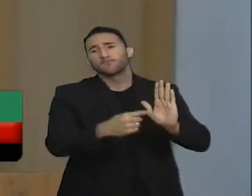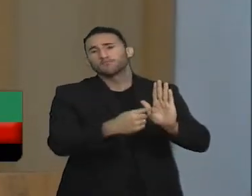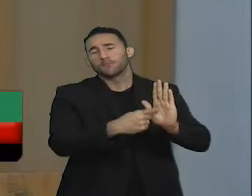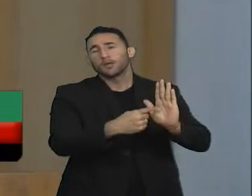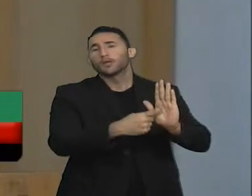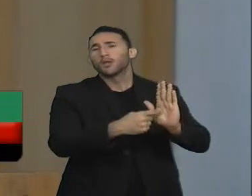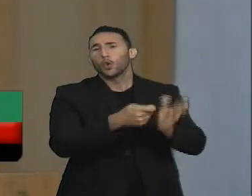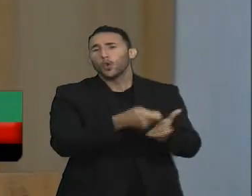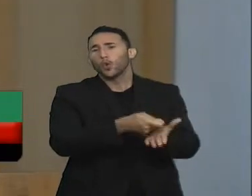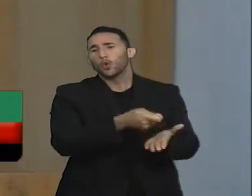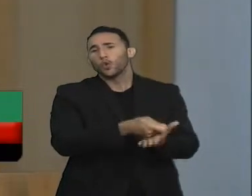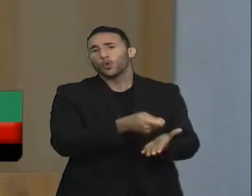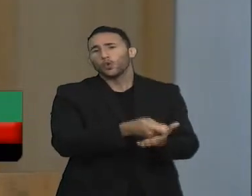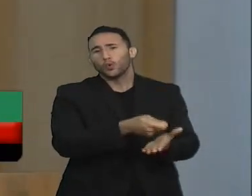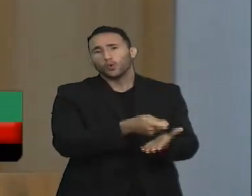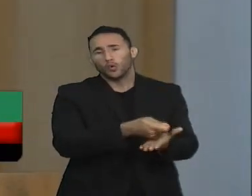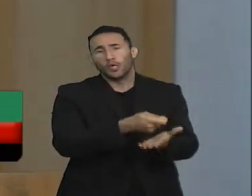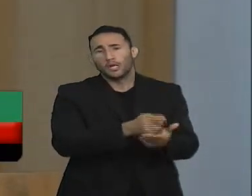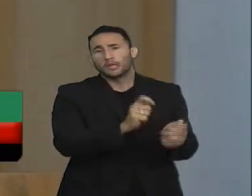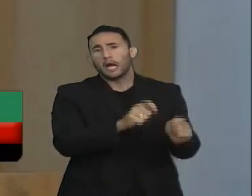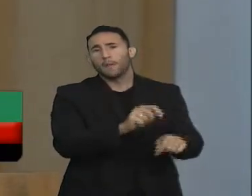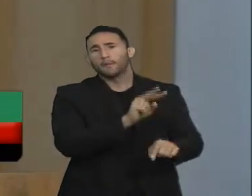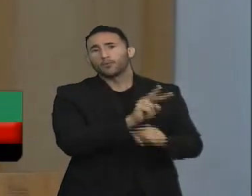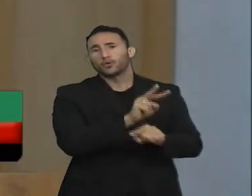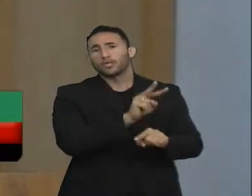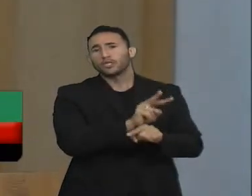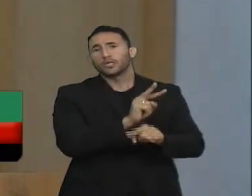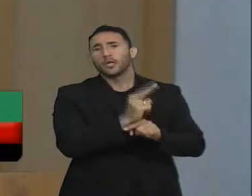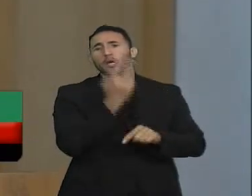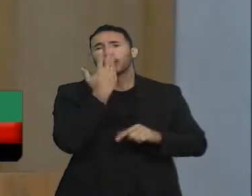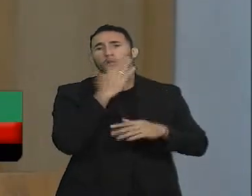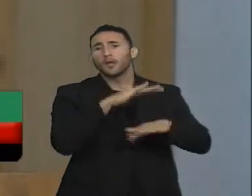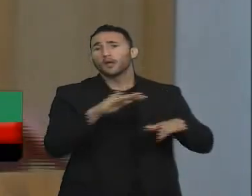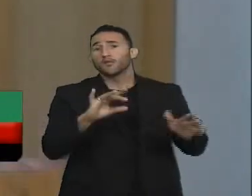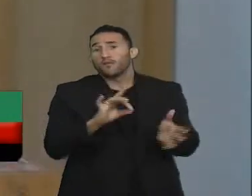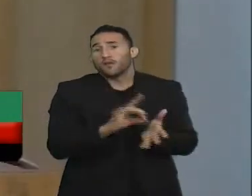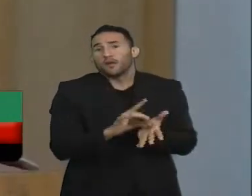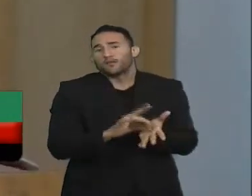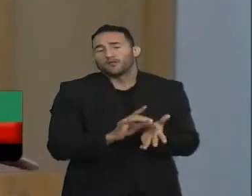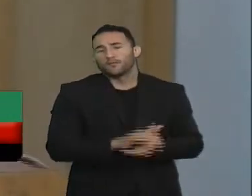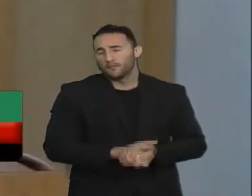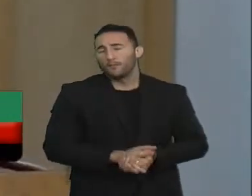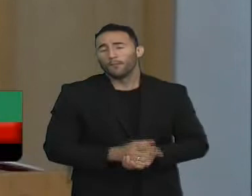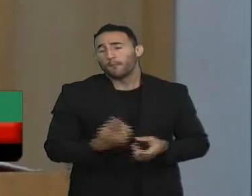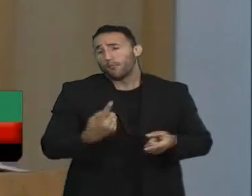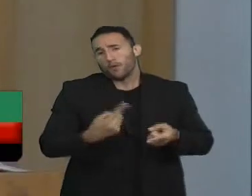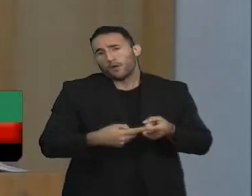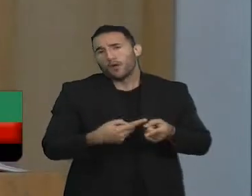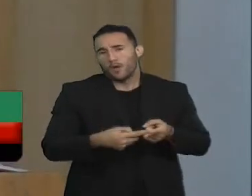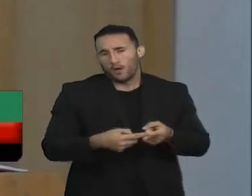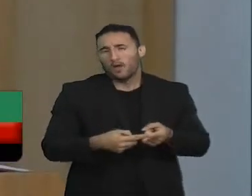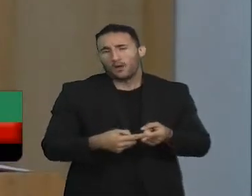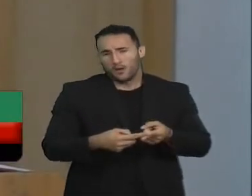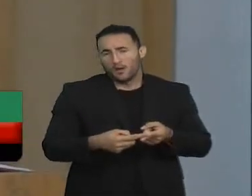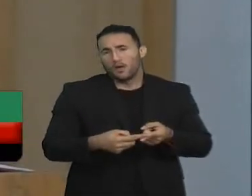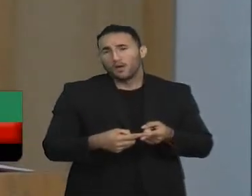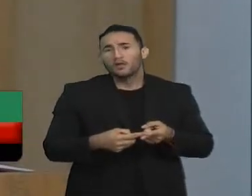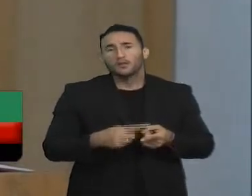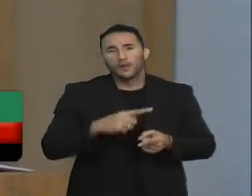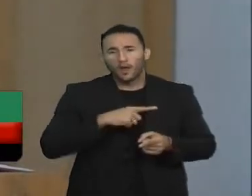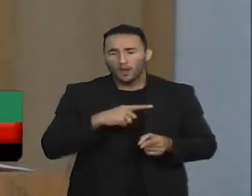aonde que possa proteger as nossas crianças de fato, porque existe essa